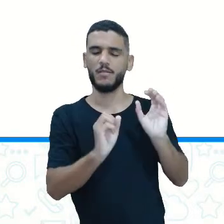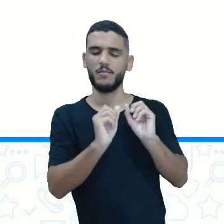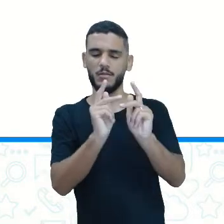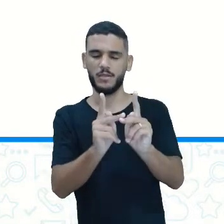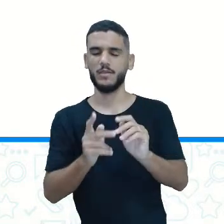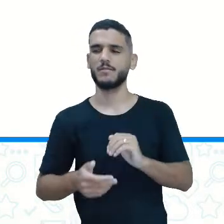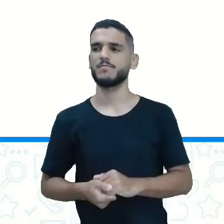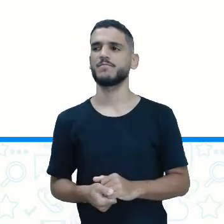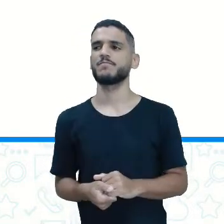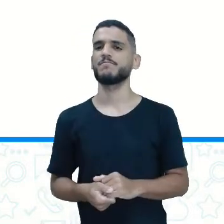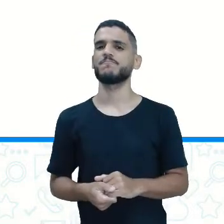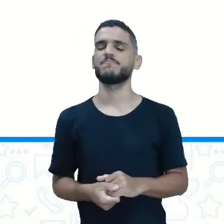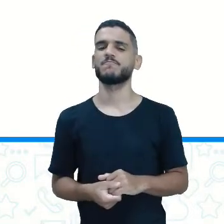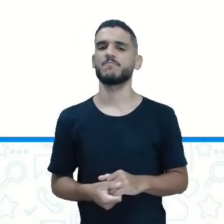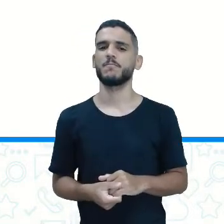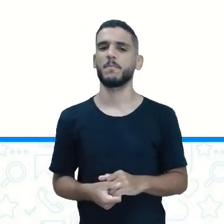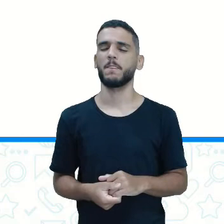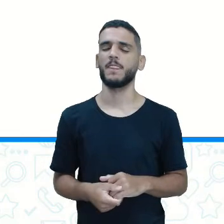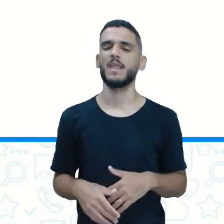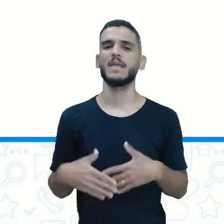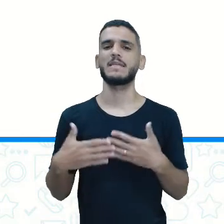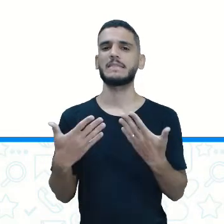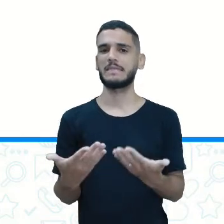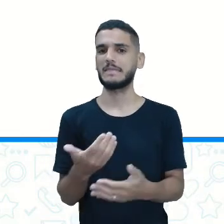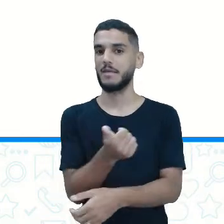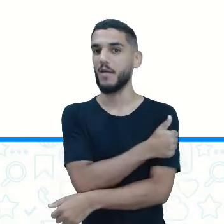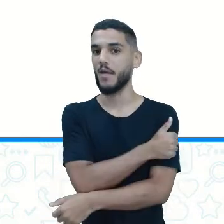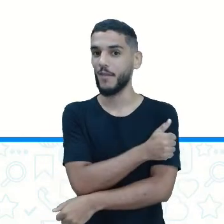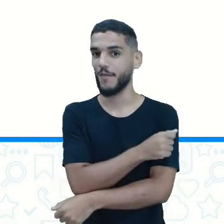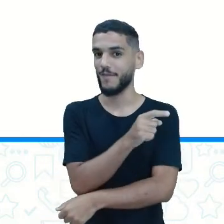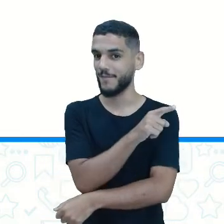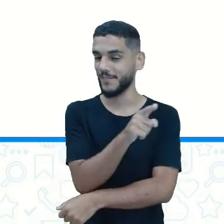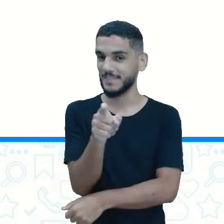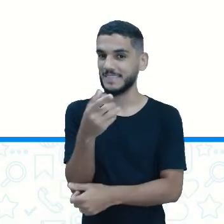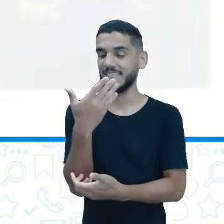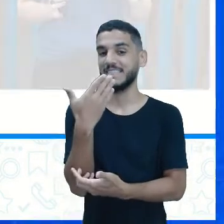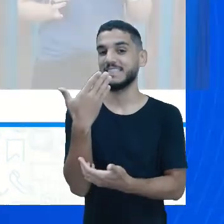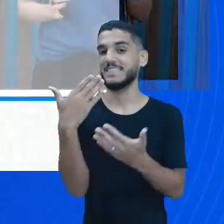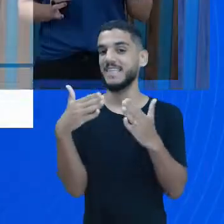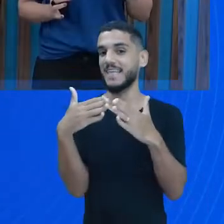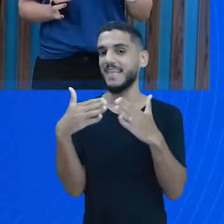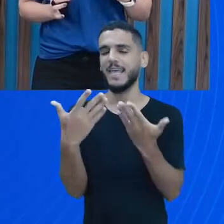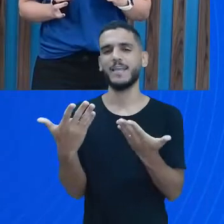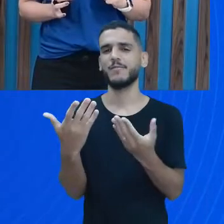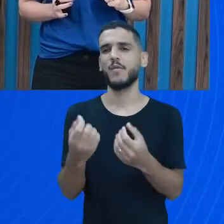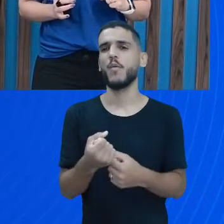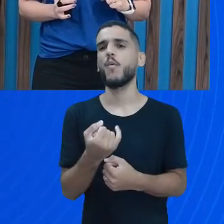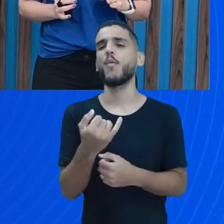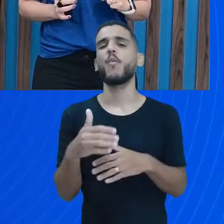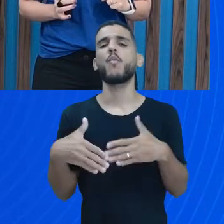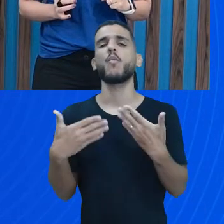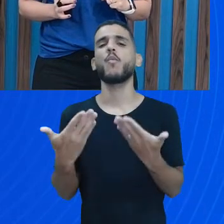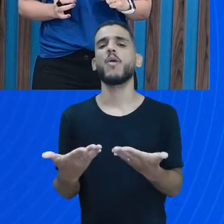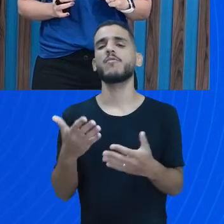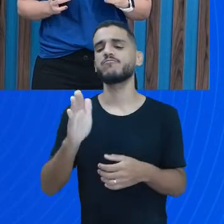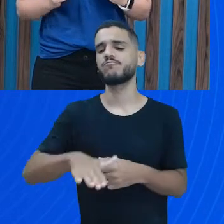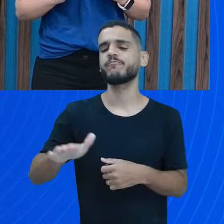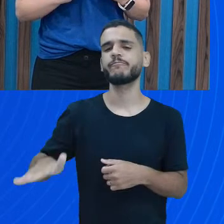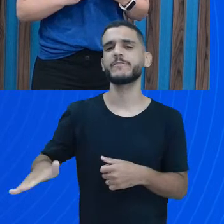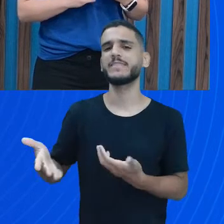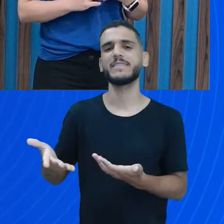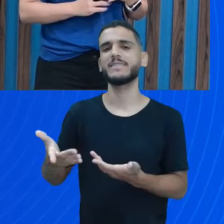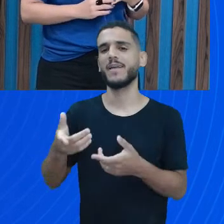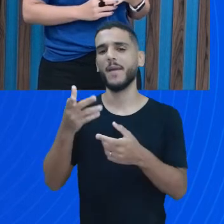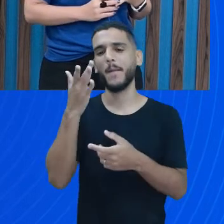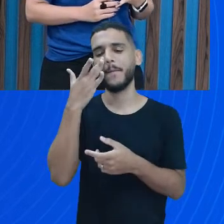E aí, Isabela? E aí, estudantes, vocês que estão em casa? Qual foi a criança que não atendeu ao comando? Vejam ali